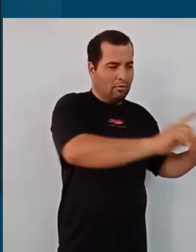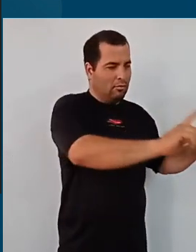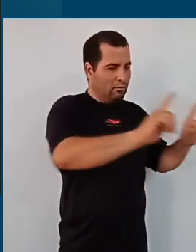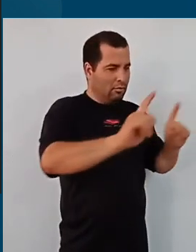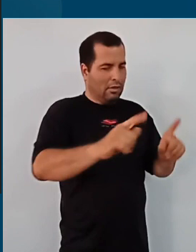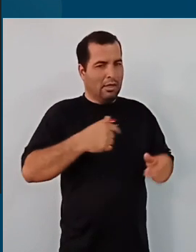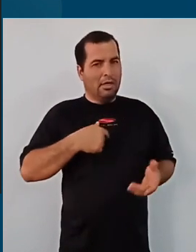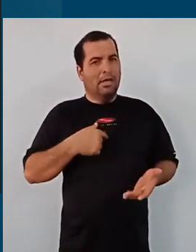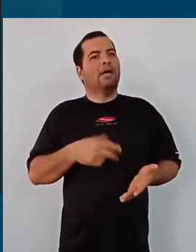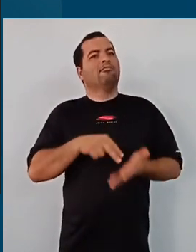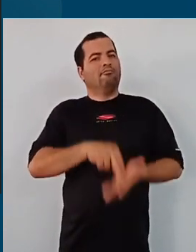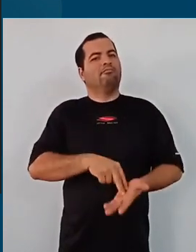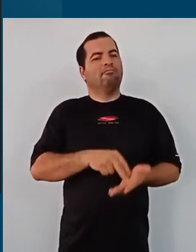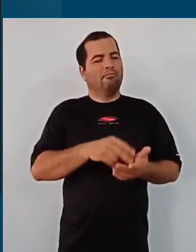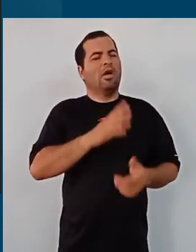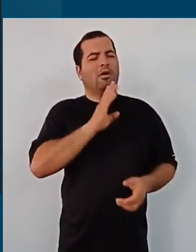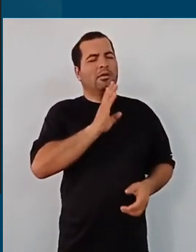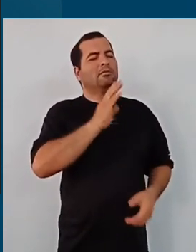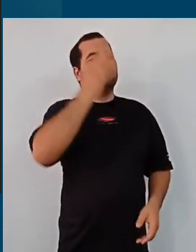tenha estabilizado